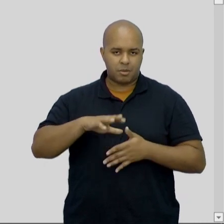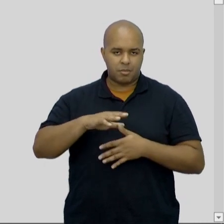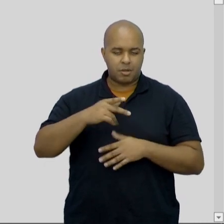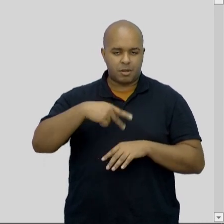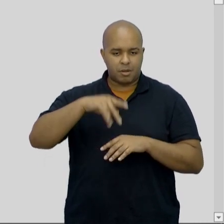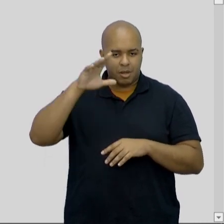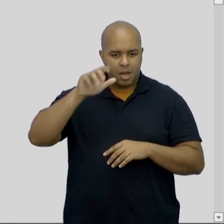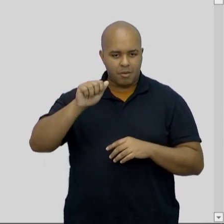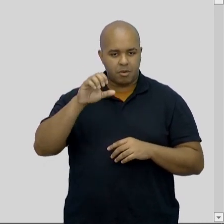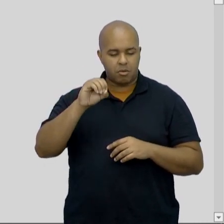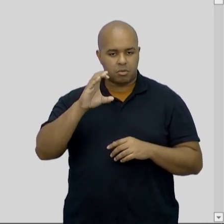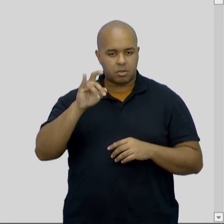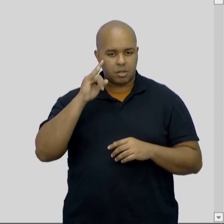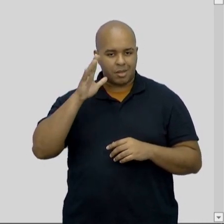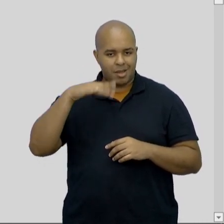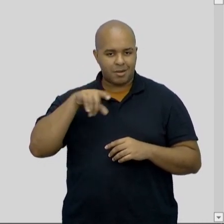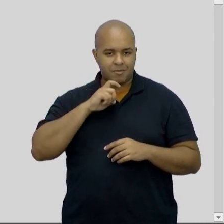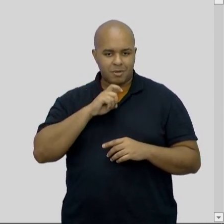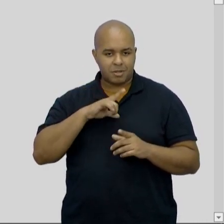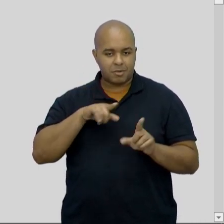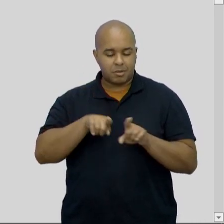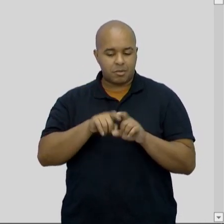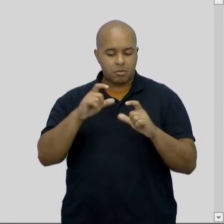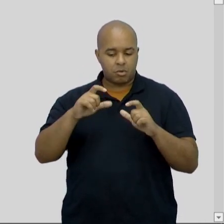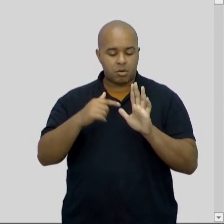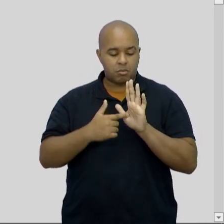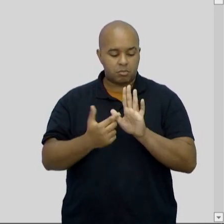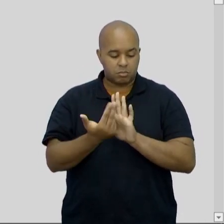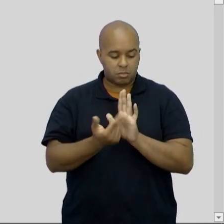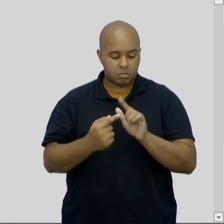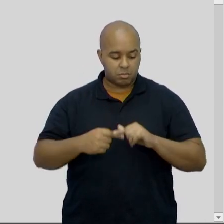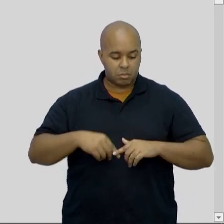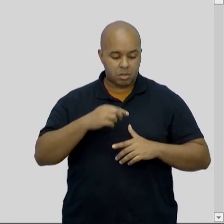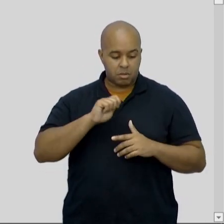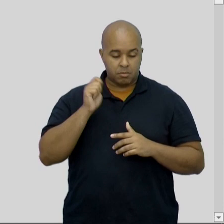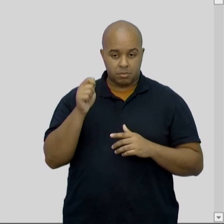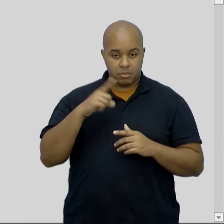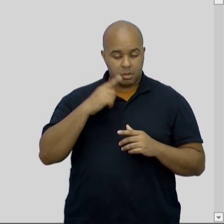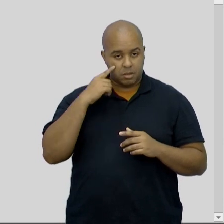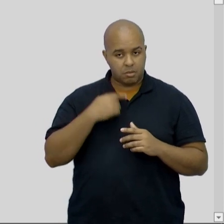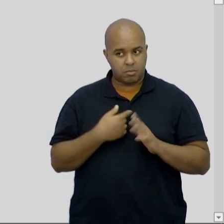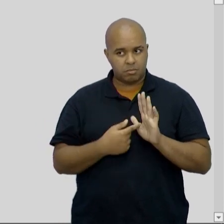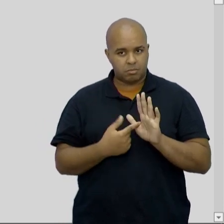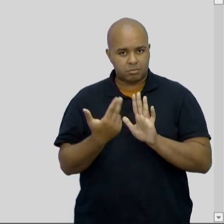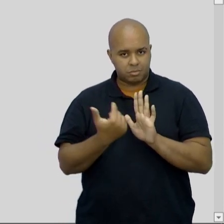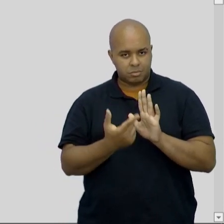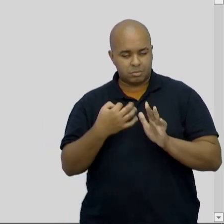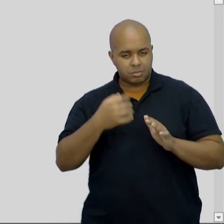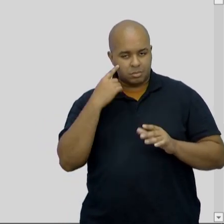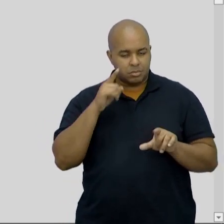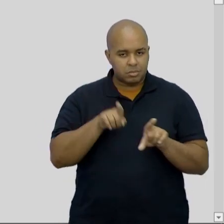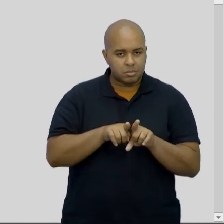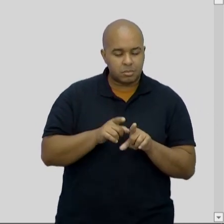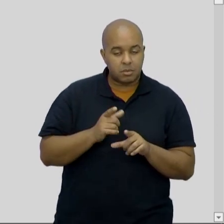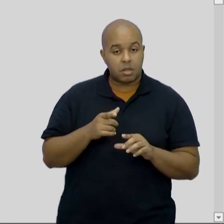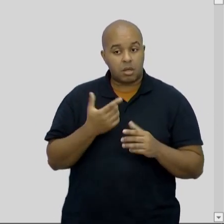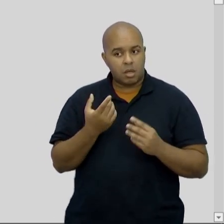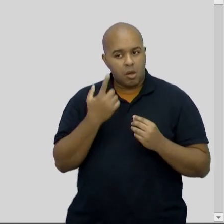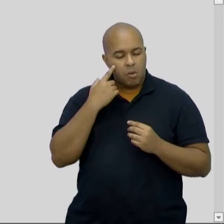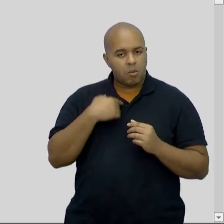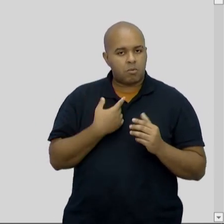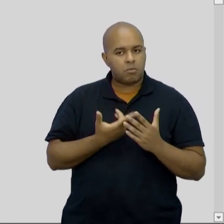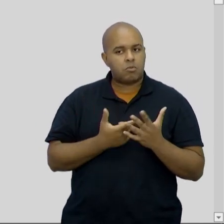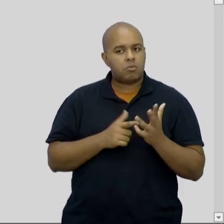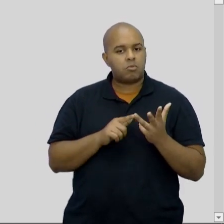parte verde, e local e símbolo da carta de religião. Aqui nós temos uma ilustração e